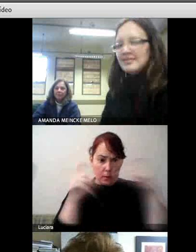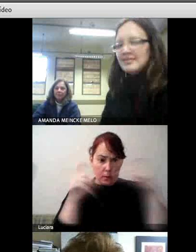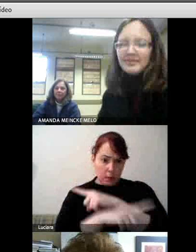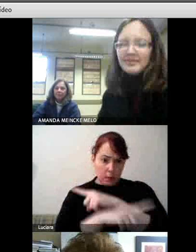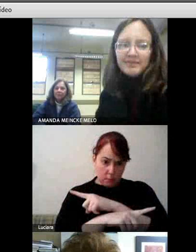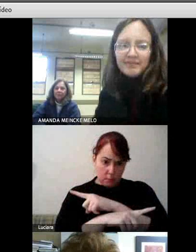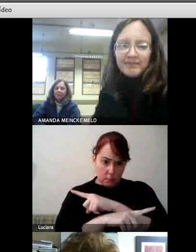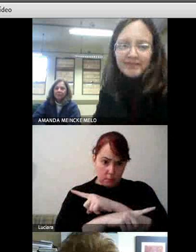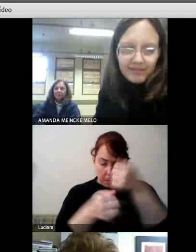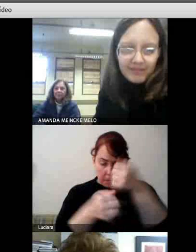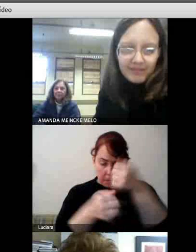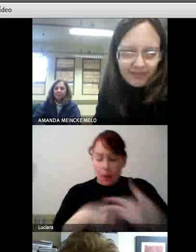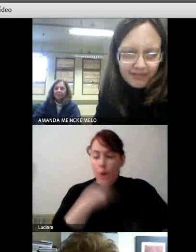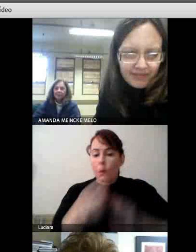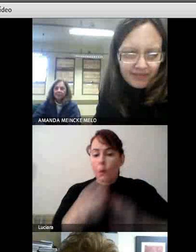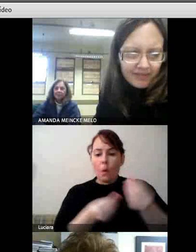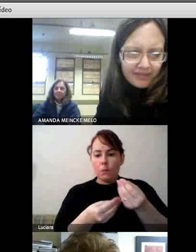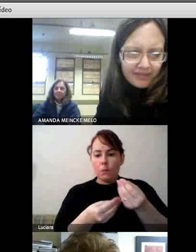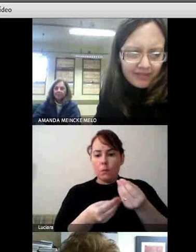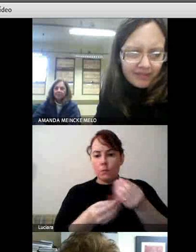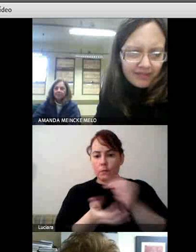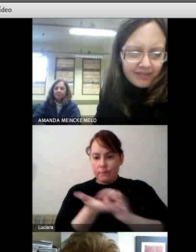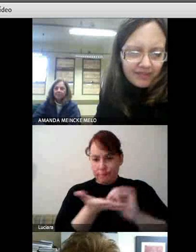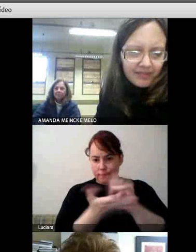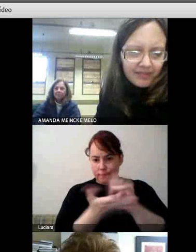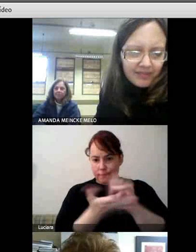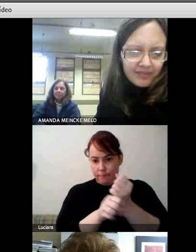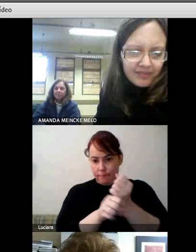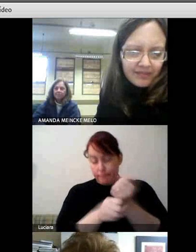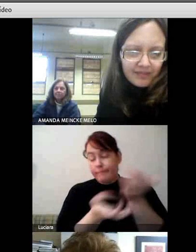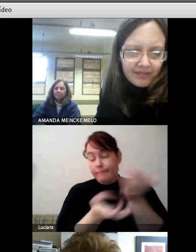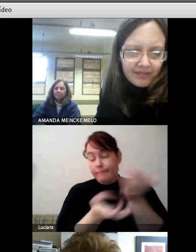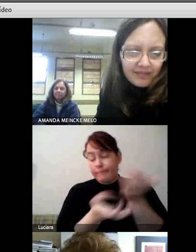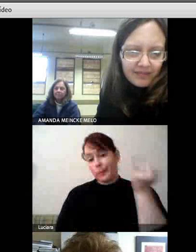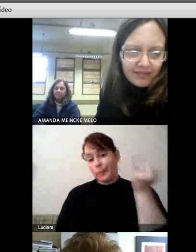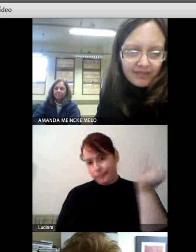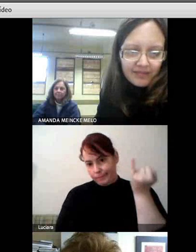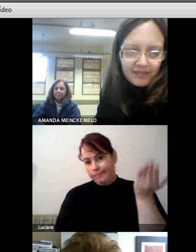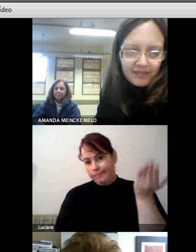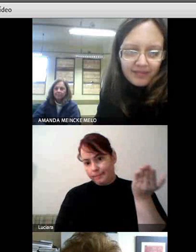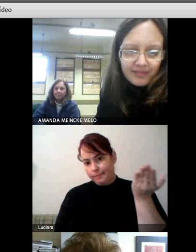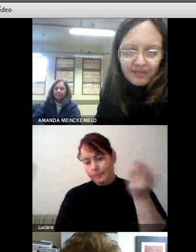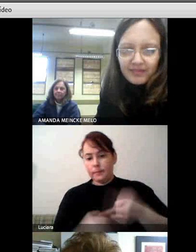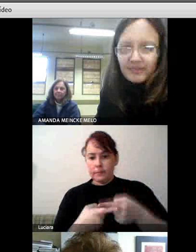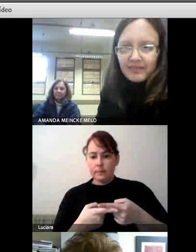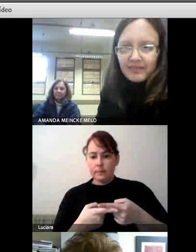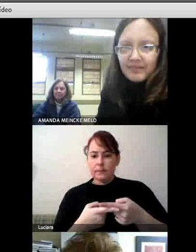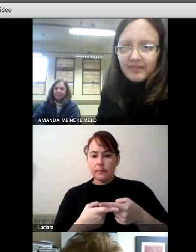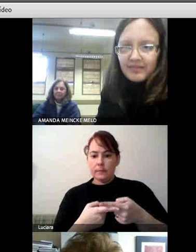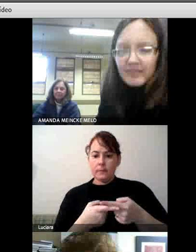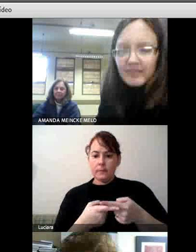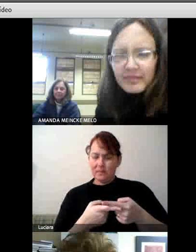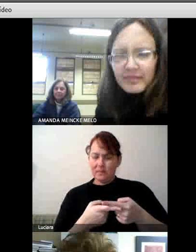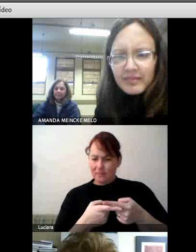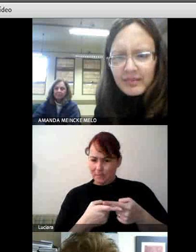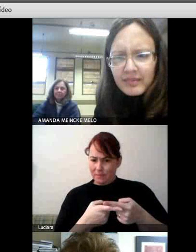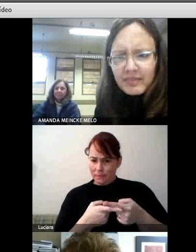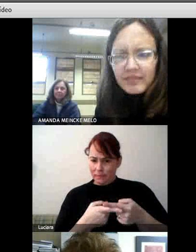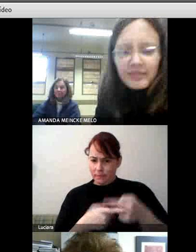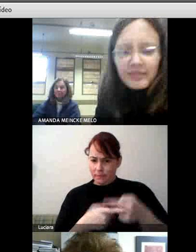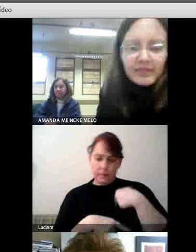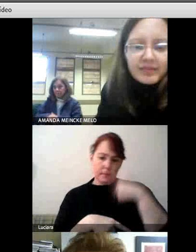ele, às vezes, tem muito sobrecarregado com muitas aulas, né? Mas, em geral, o que os governos estão dando, prefeituras